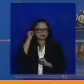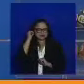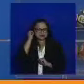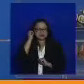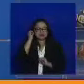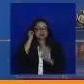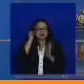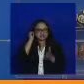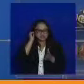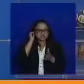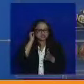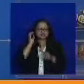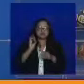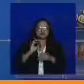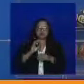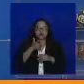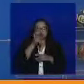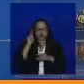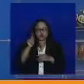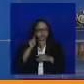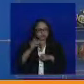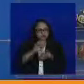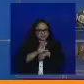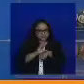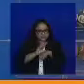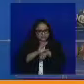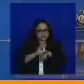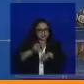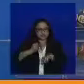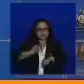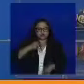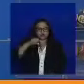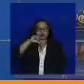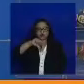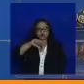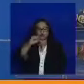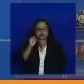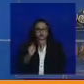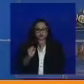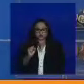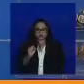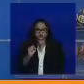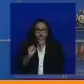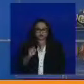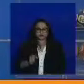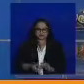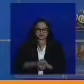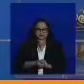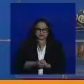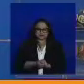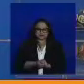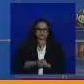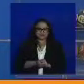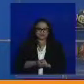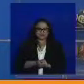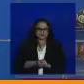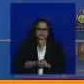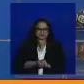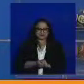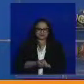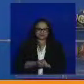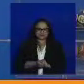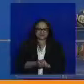Mais uma bola chegando, cinza. 98. Bola cinza número 98.